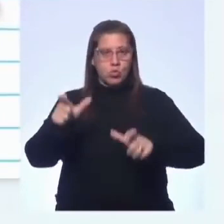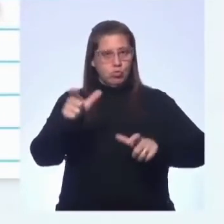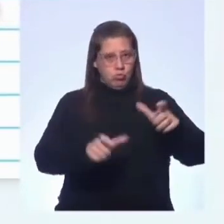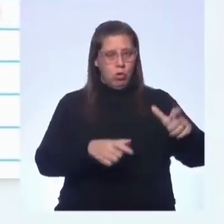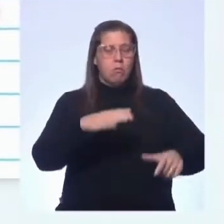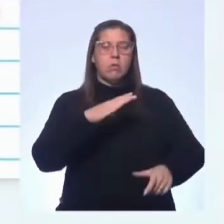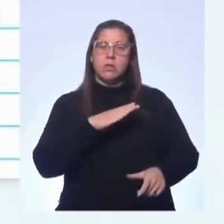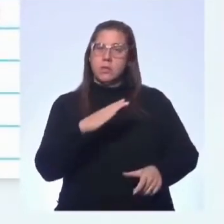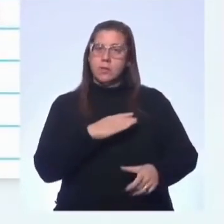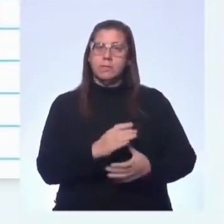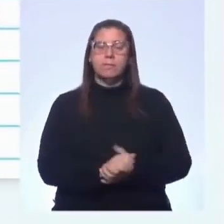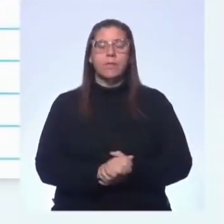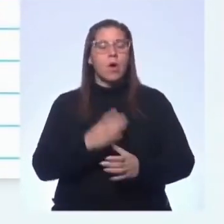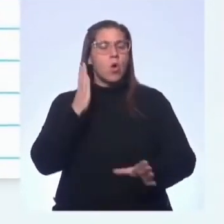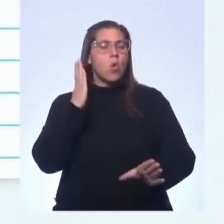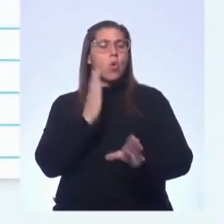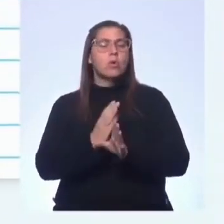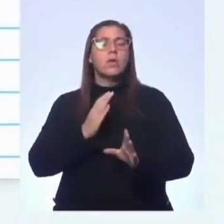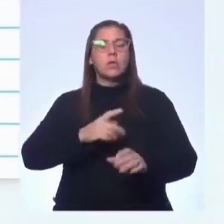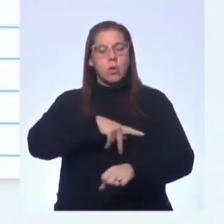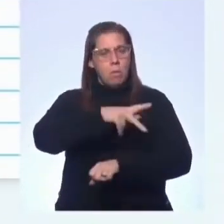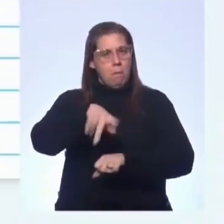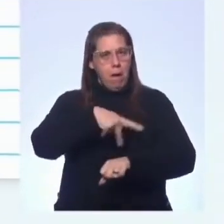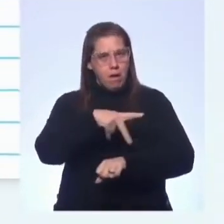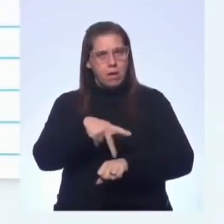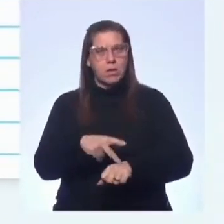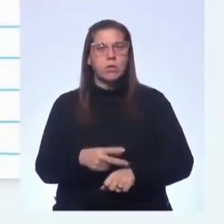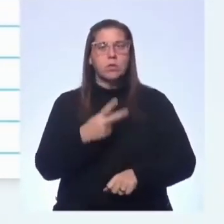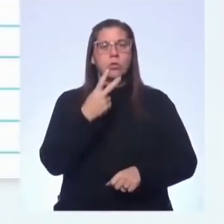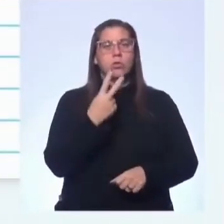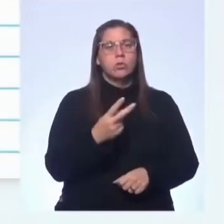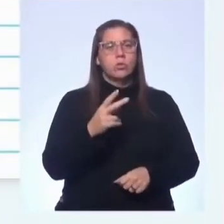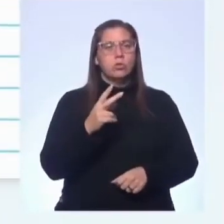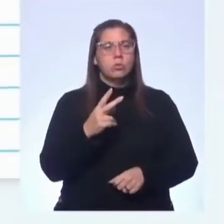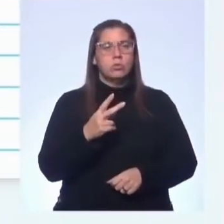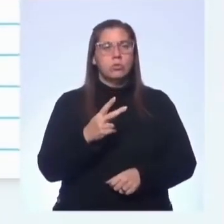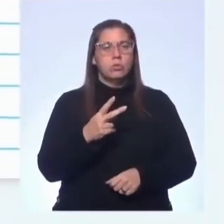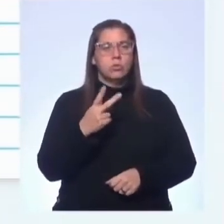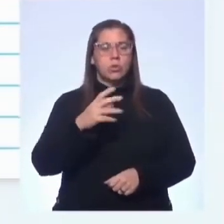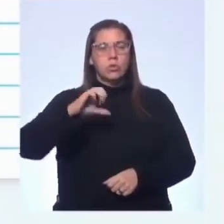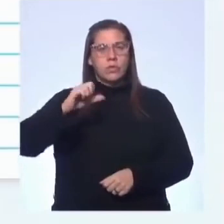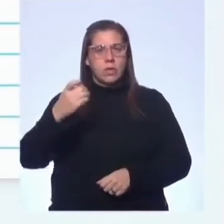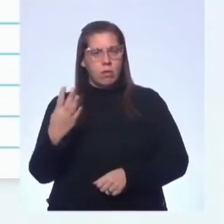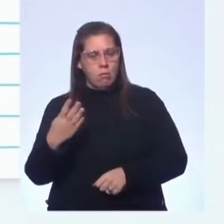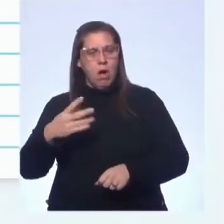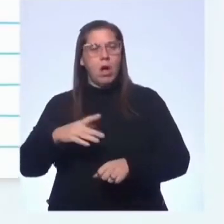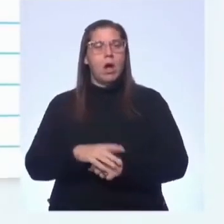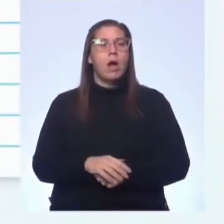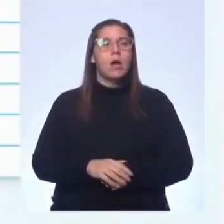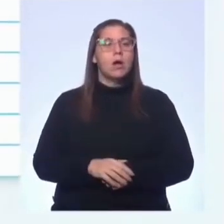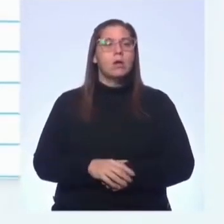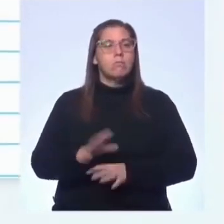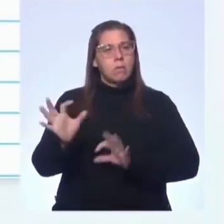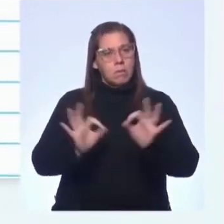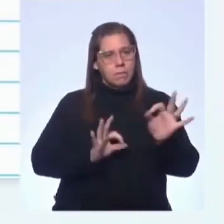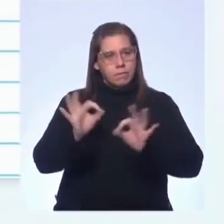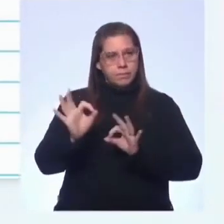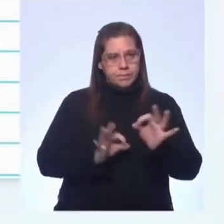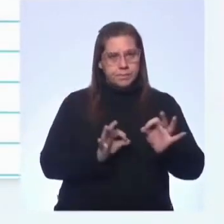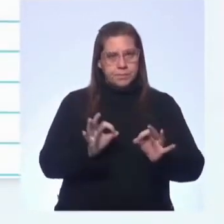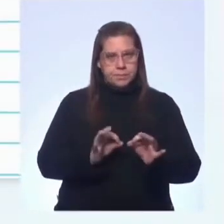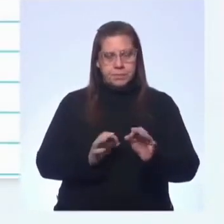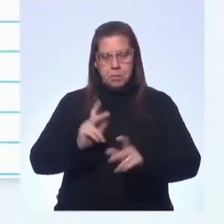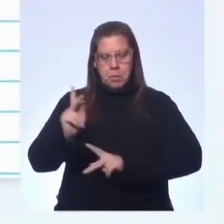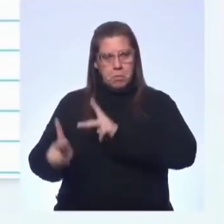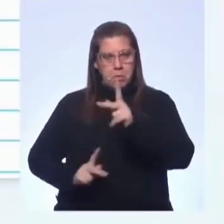Foram identificados no país 294 arranjos populacionais formados por mais de 900 municípios em 2010, que